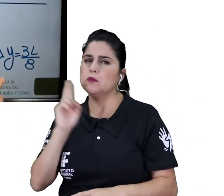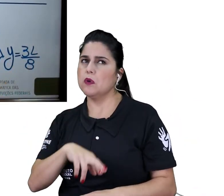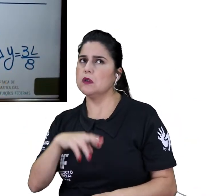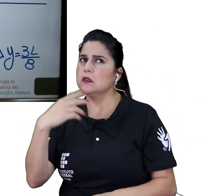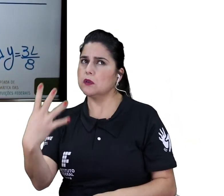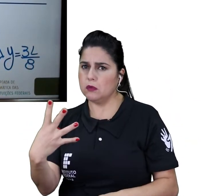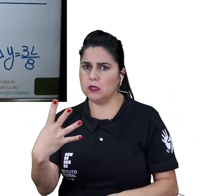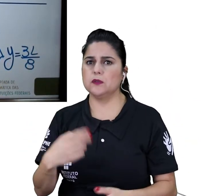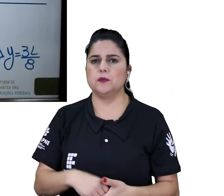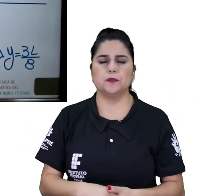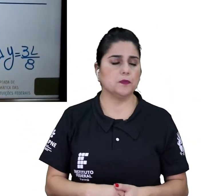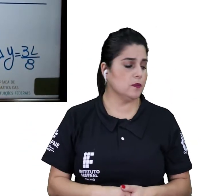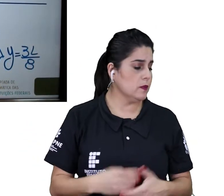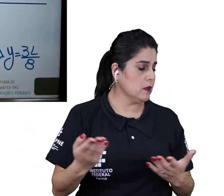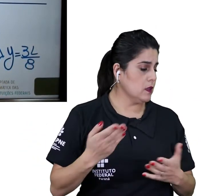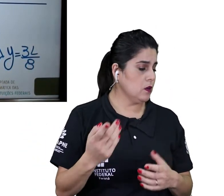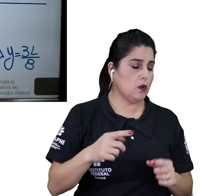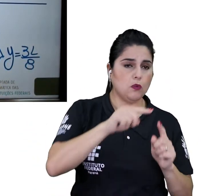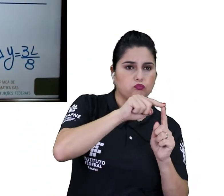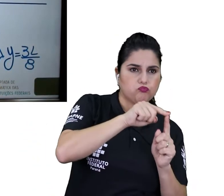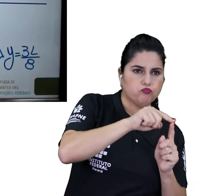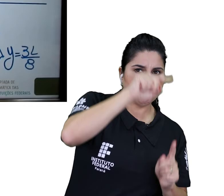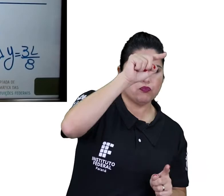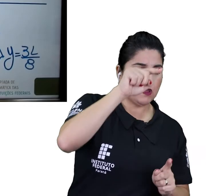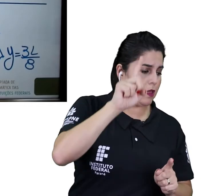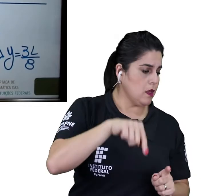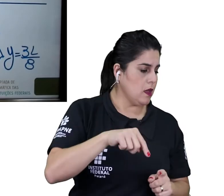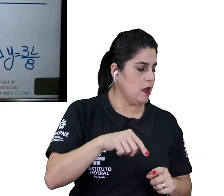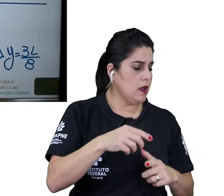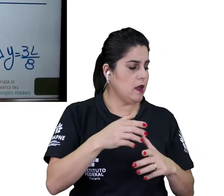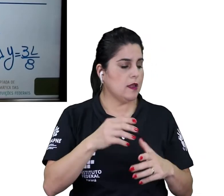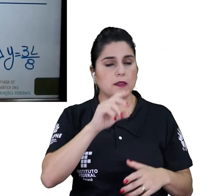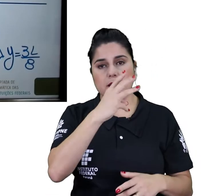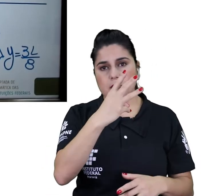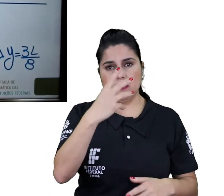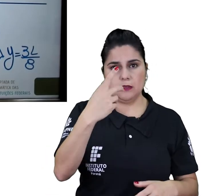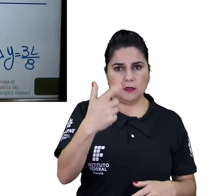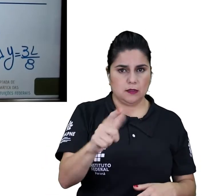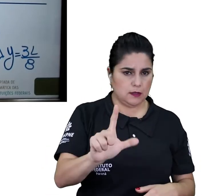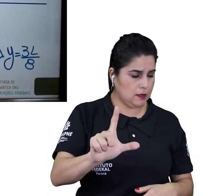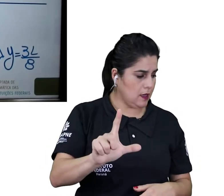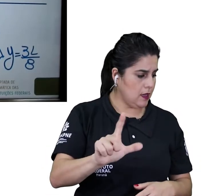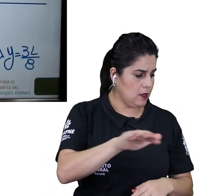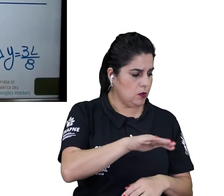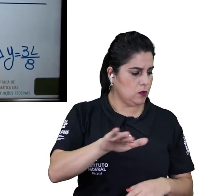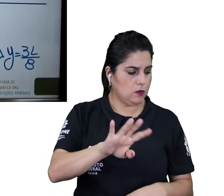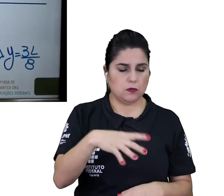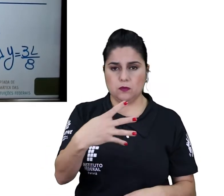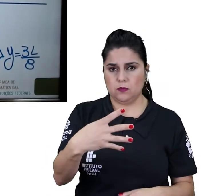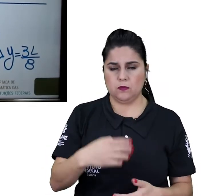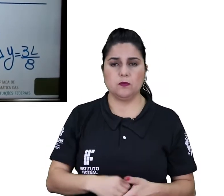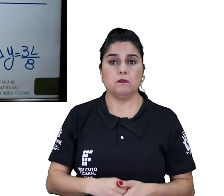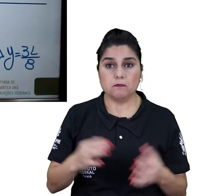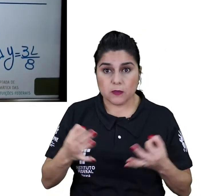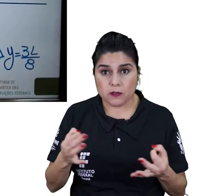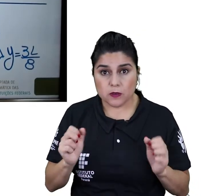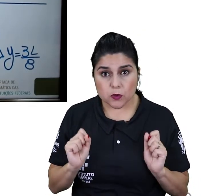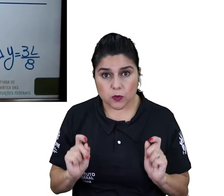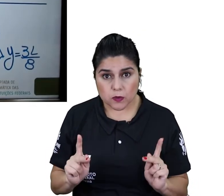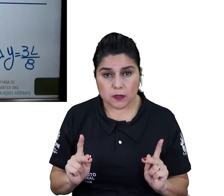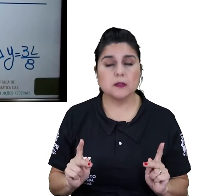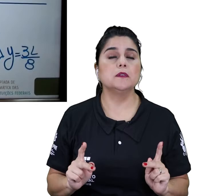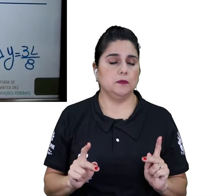dá 4. Então essa medida desse lado é 3L sobre 4.